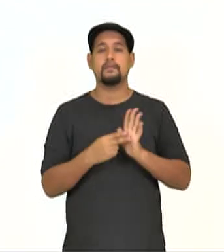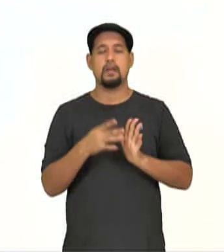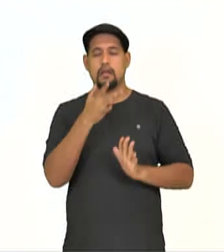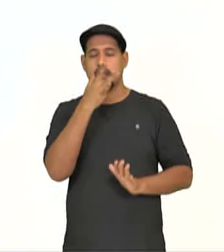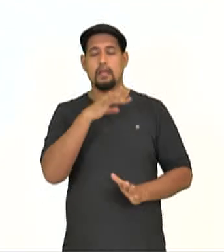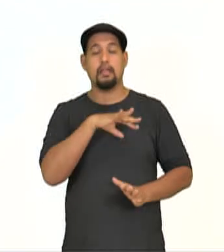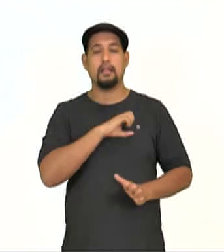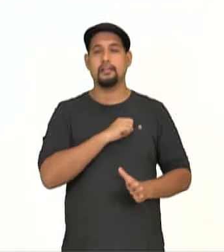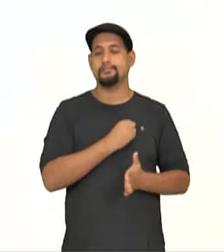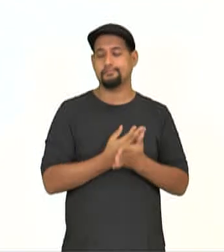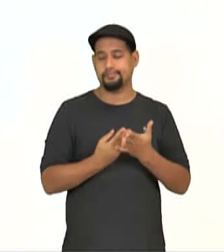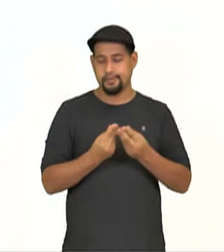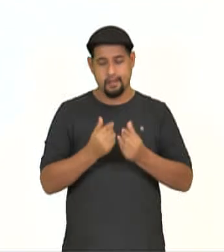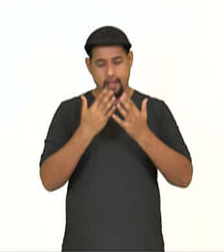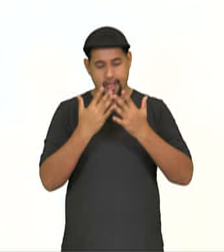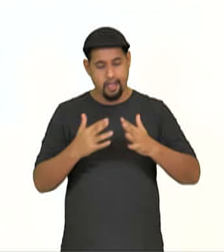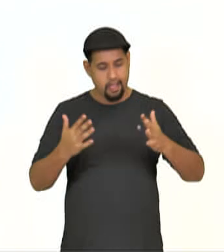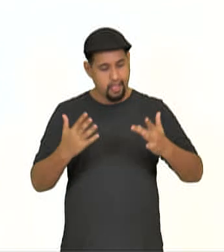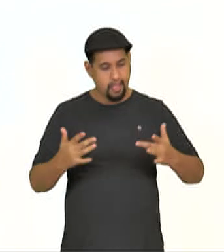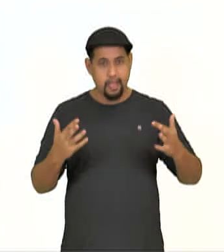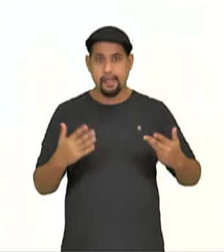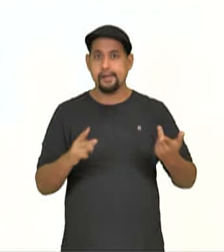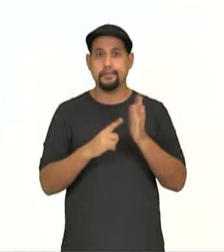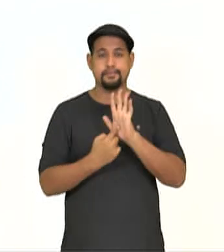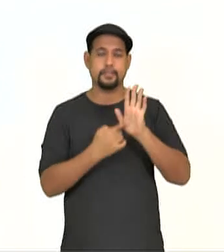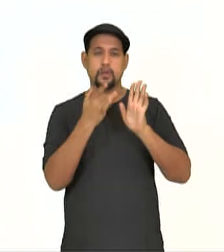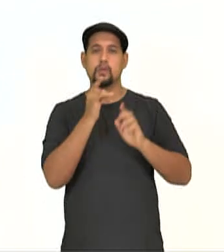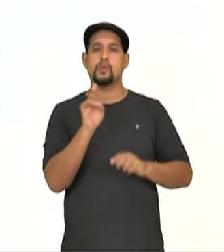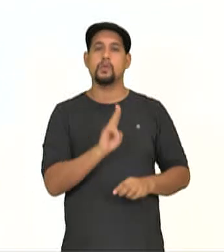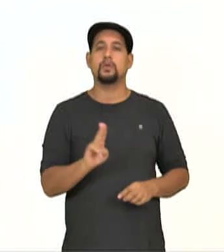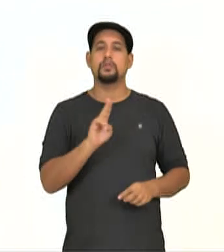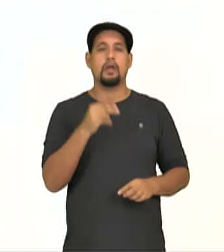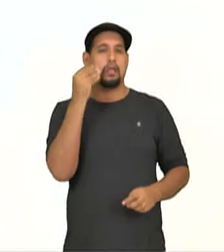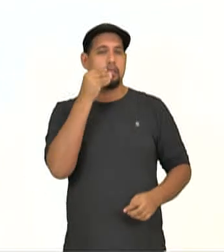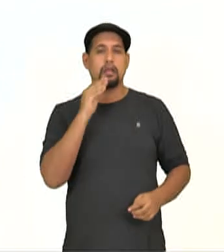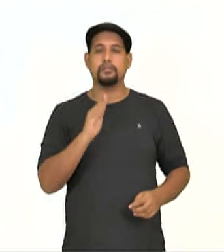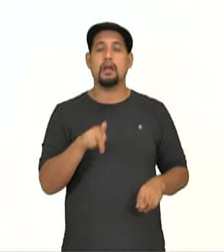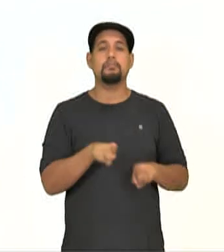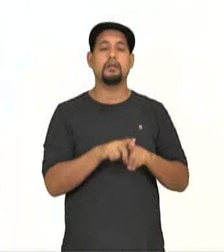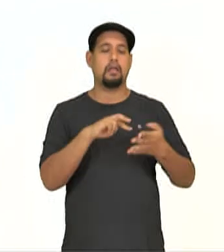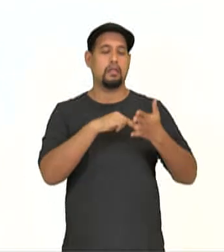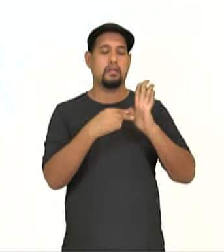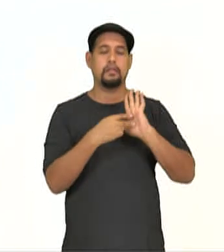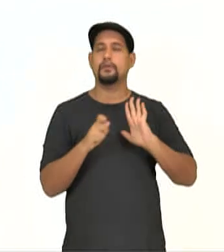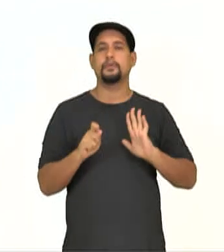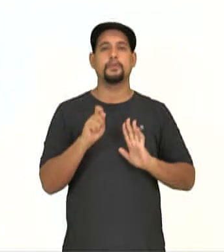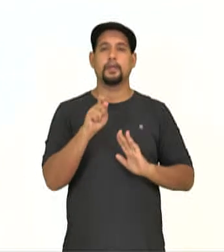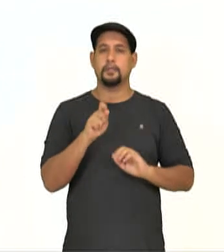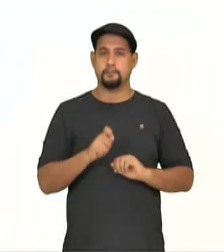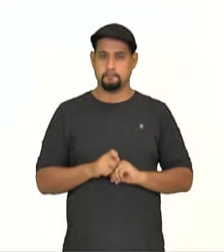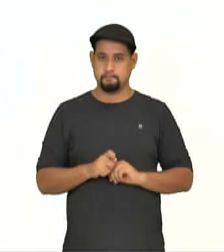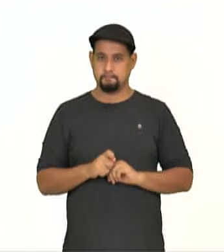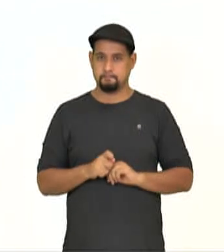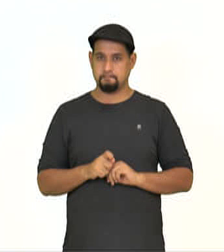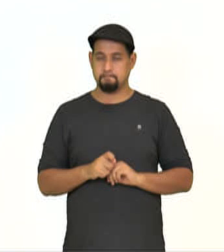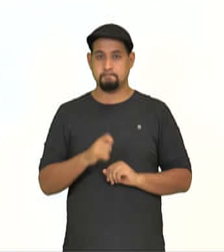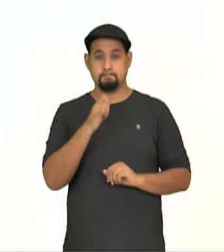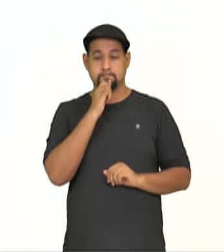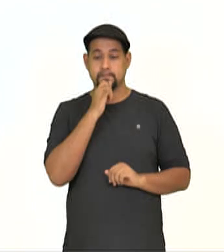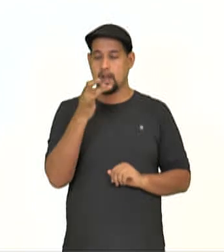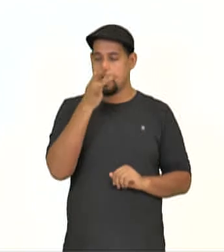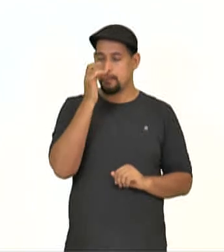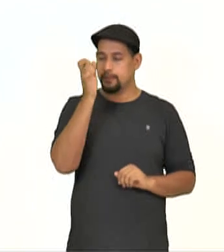está perdida nas águas, mostram que o autor fez uso de sua experiência para significar ao eu